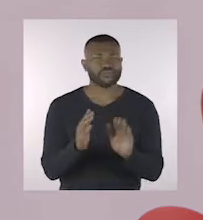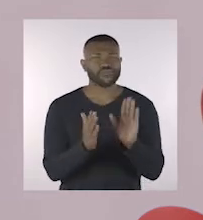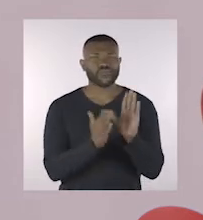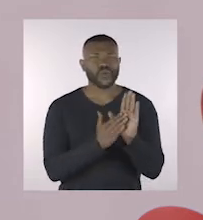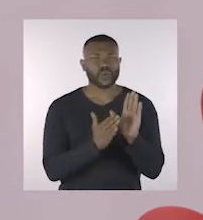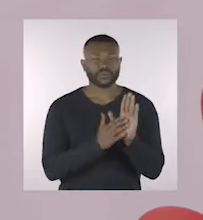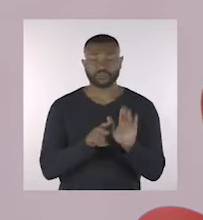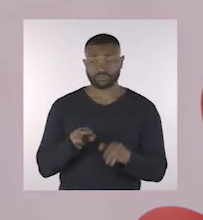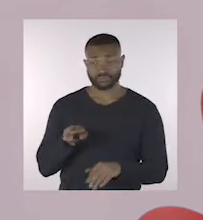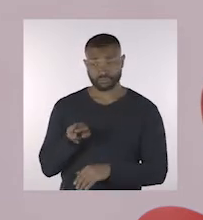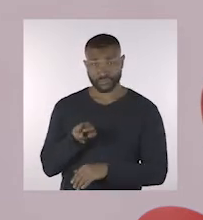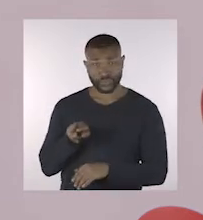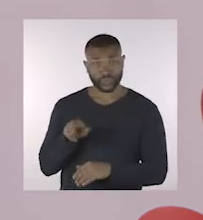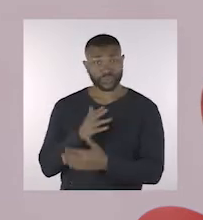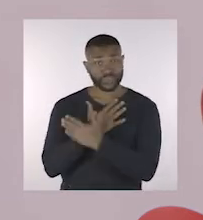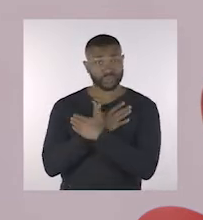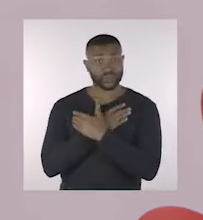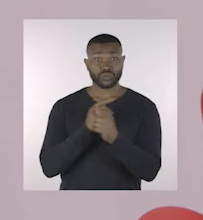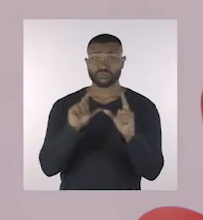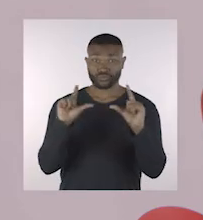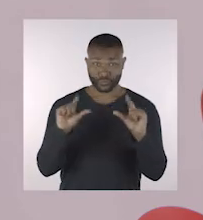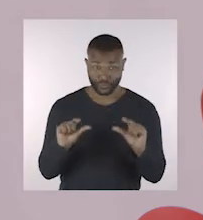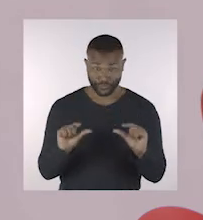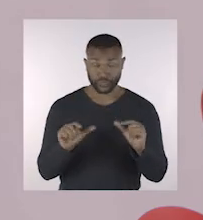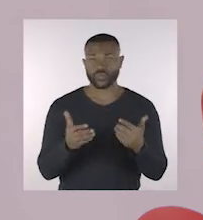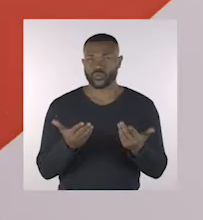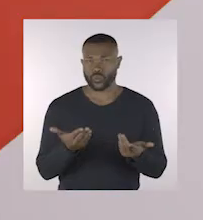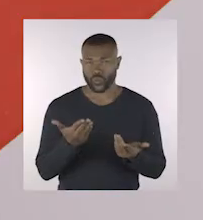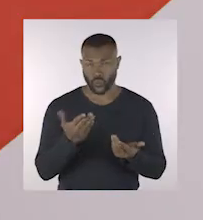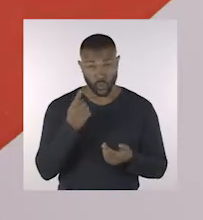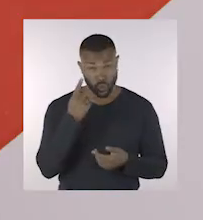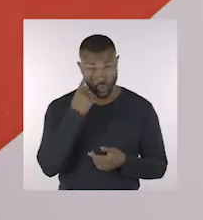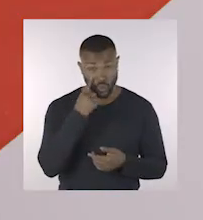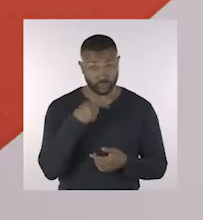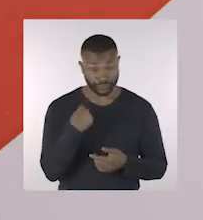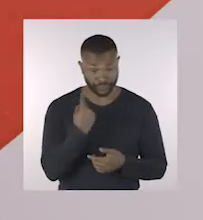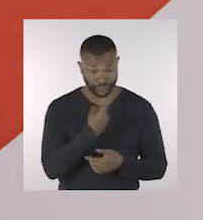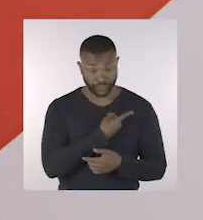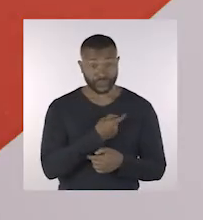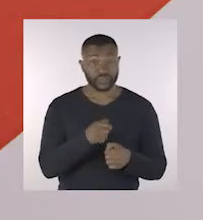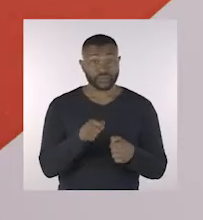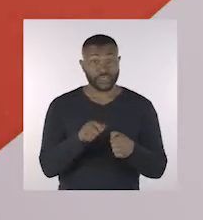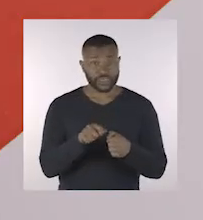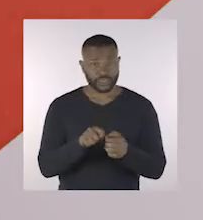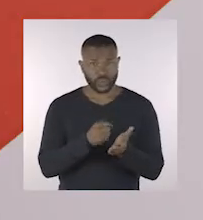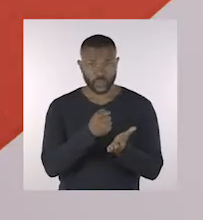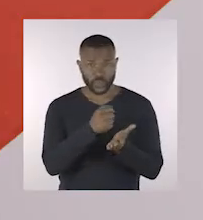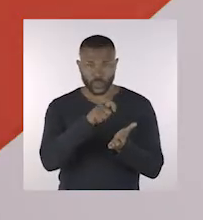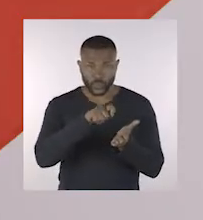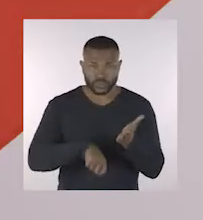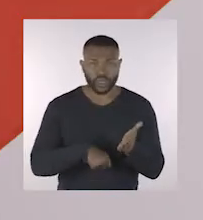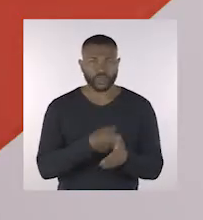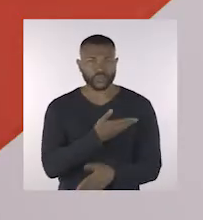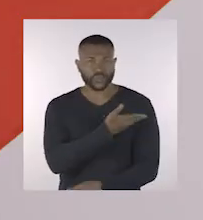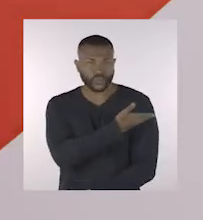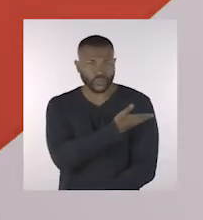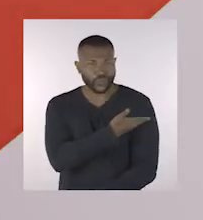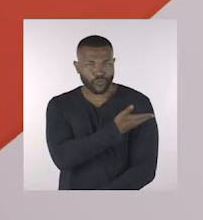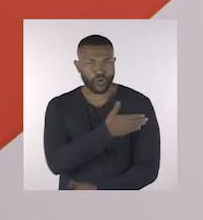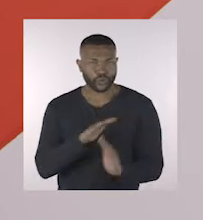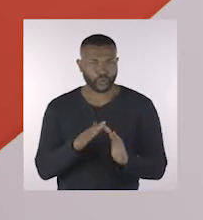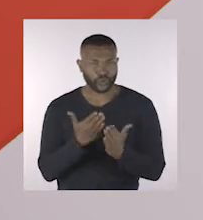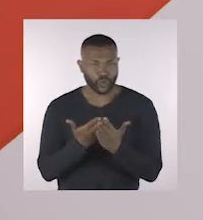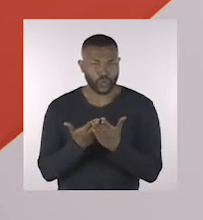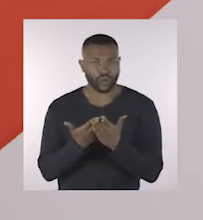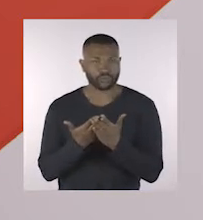Quais são as propostas de vocês para reduzir o desemprego ao invés de nós fazermos a contratação de